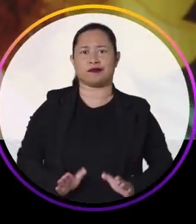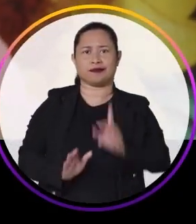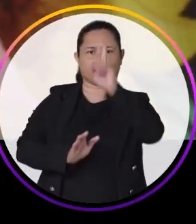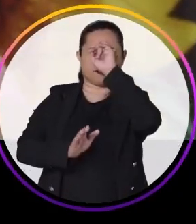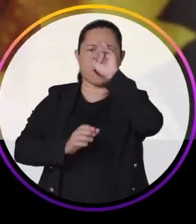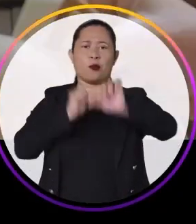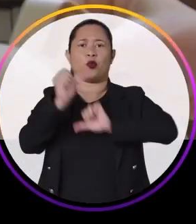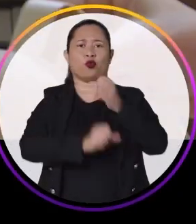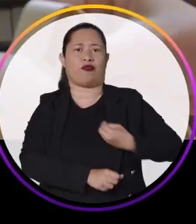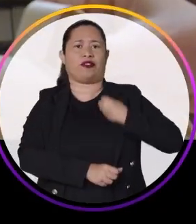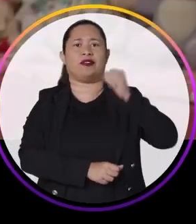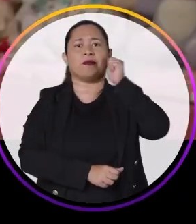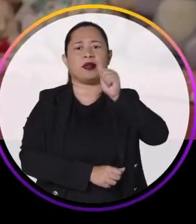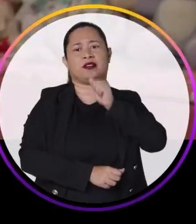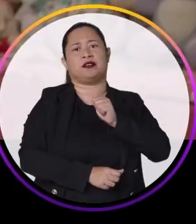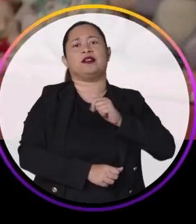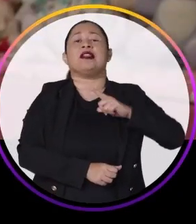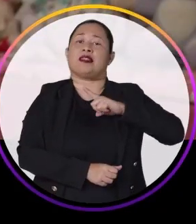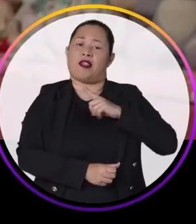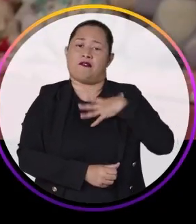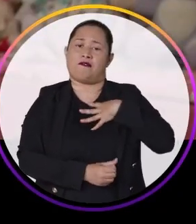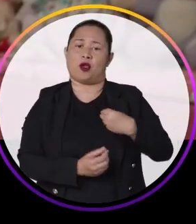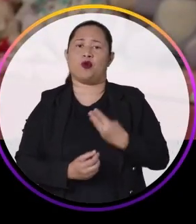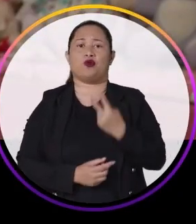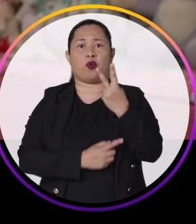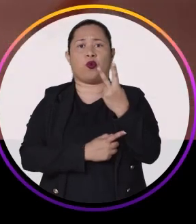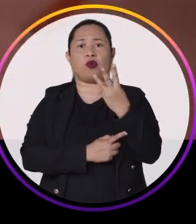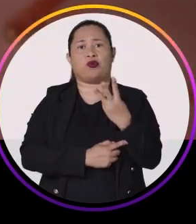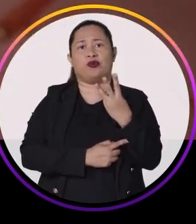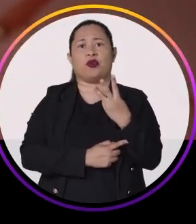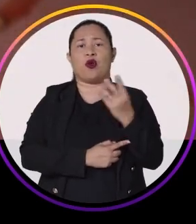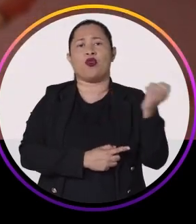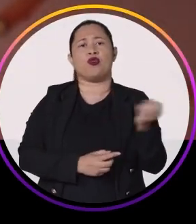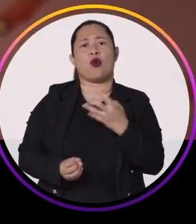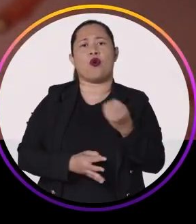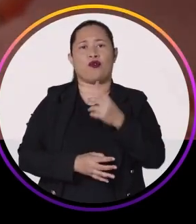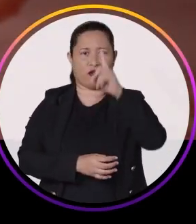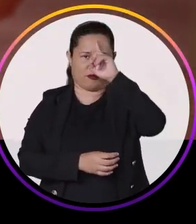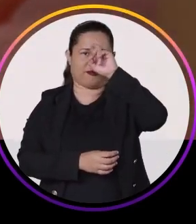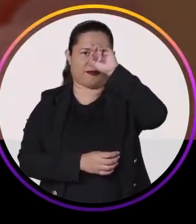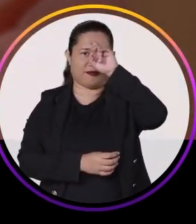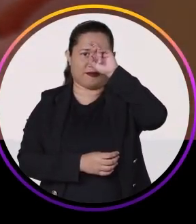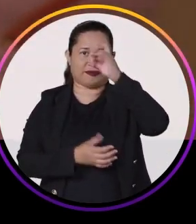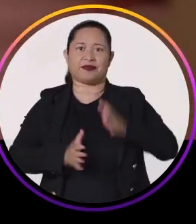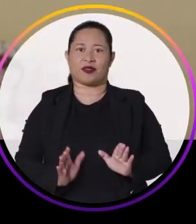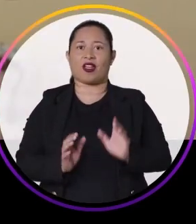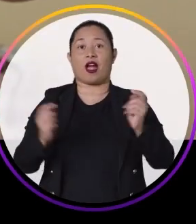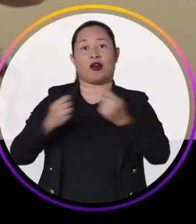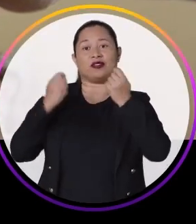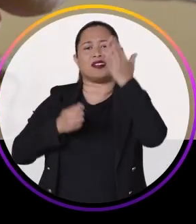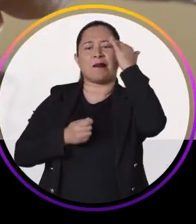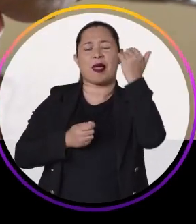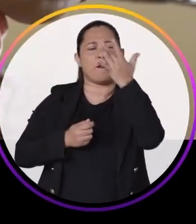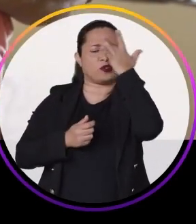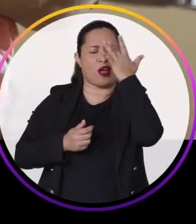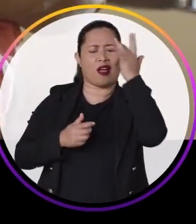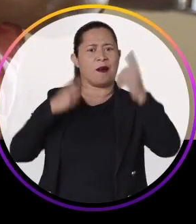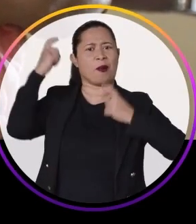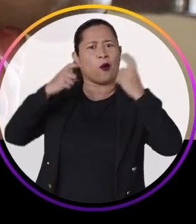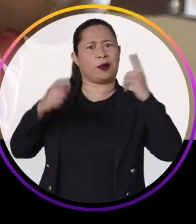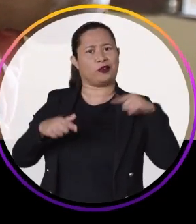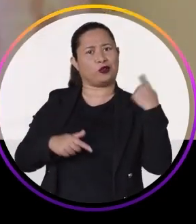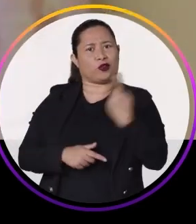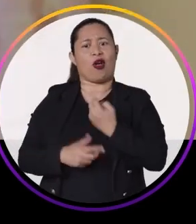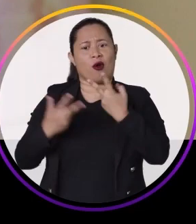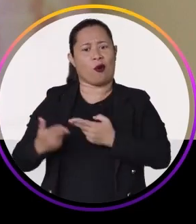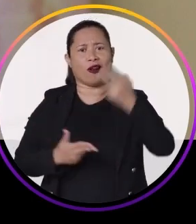e mudou a vida das mães. Eu já tenho dois filhos, esse terceiro vai nascer na nova maternidade aqui de Caruaru. Saber que tem quem se preocupe